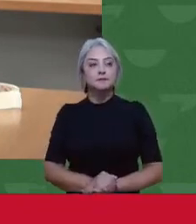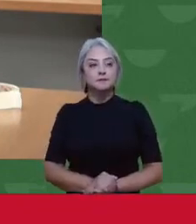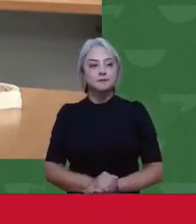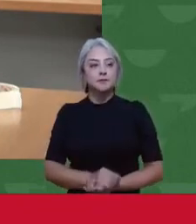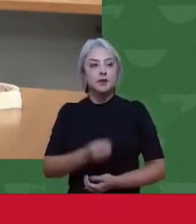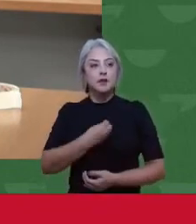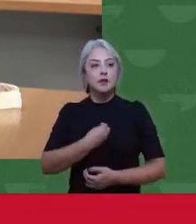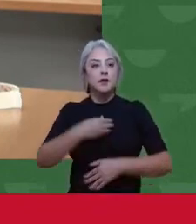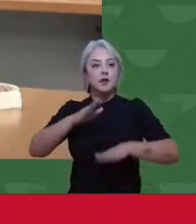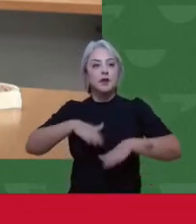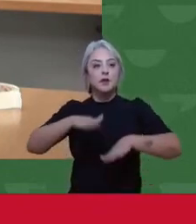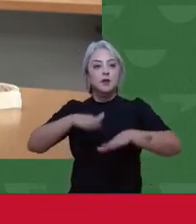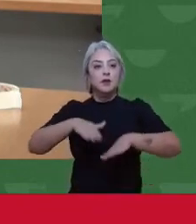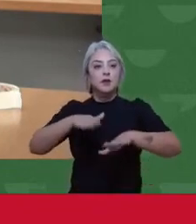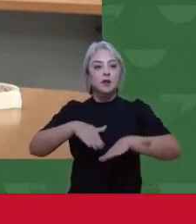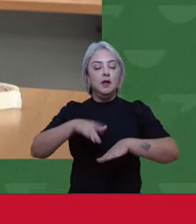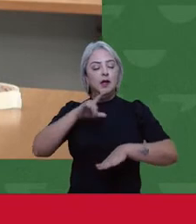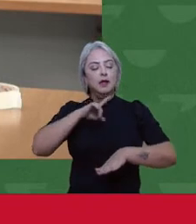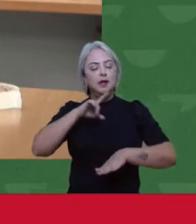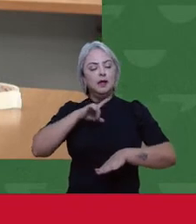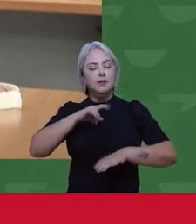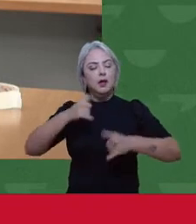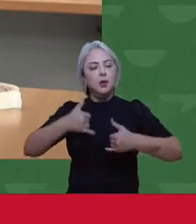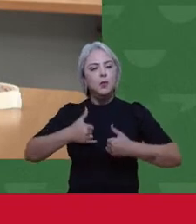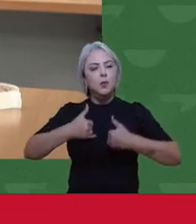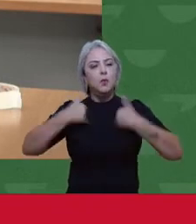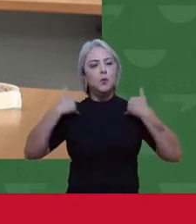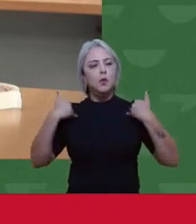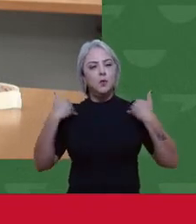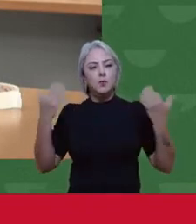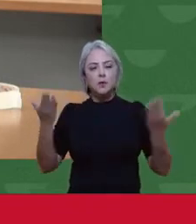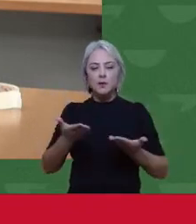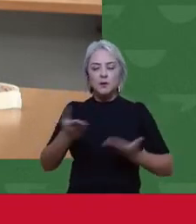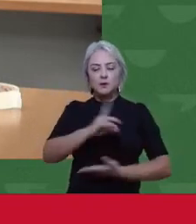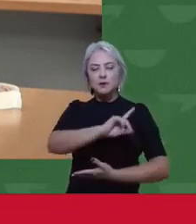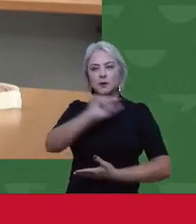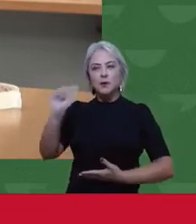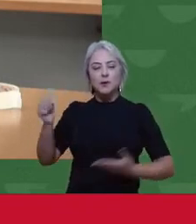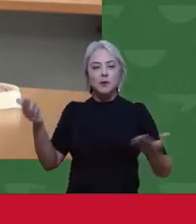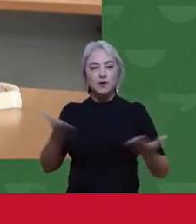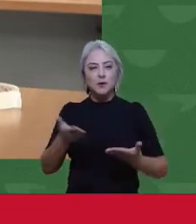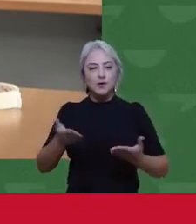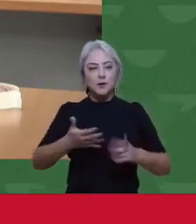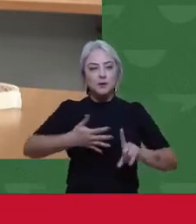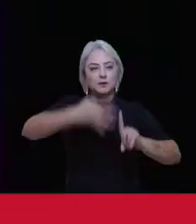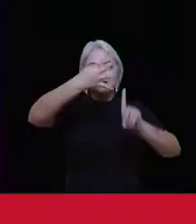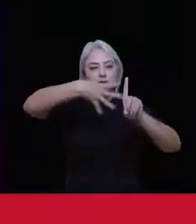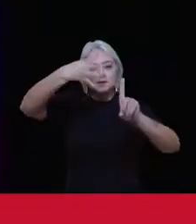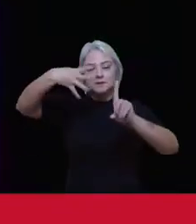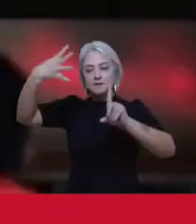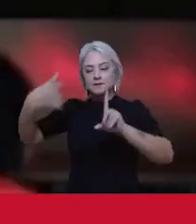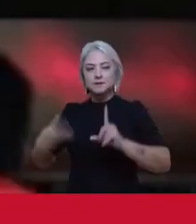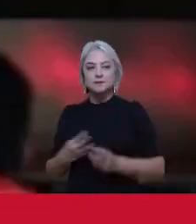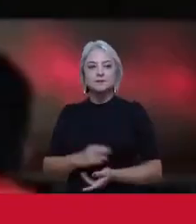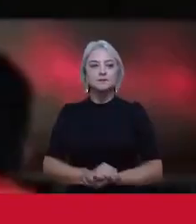do movimento que tem o seu orgulho no dia de hoje. LGBTQIA+.